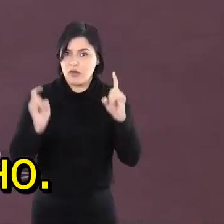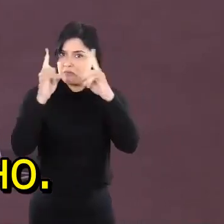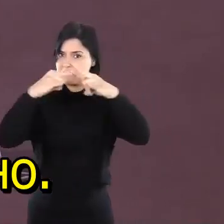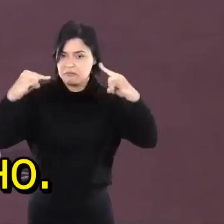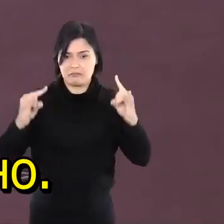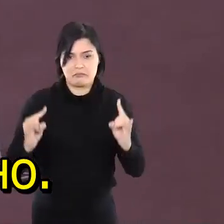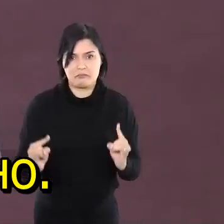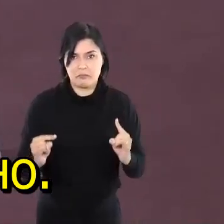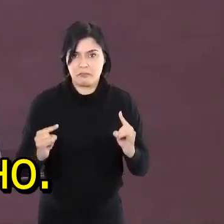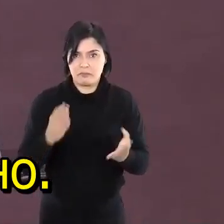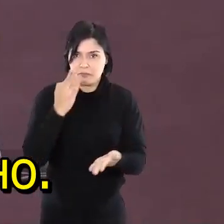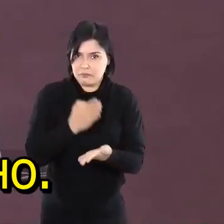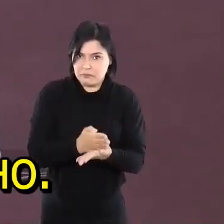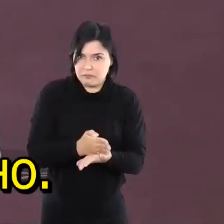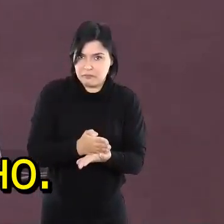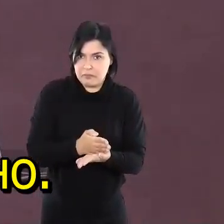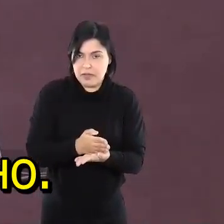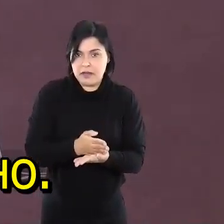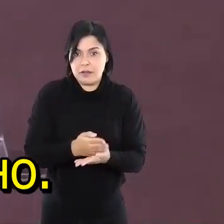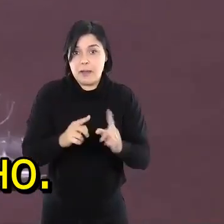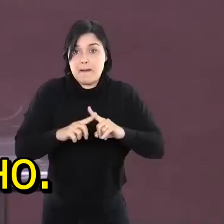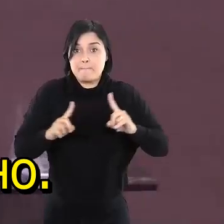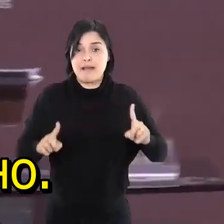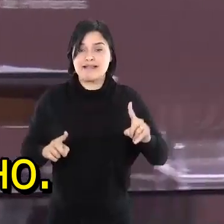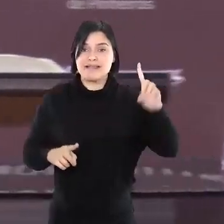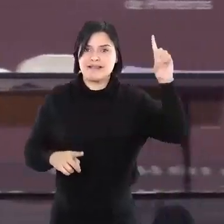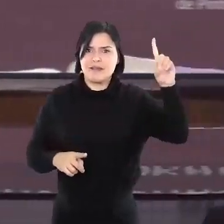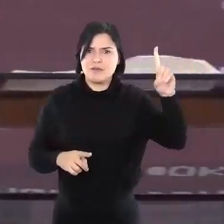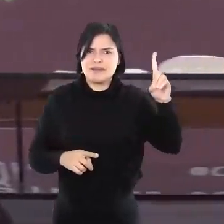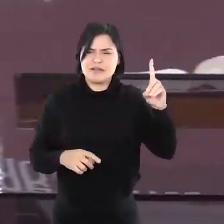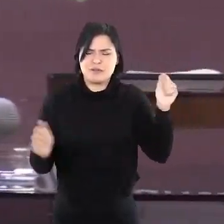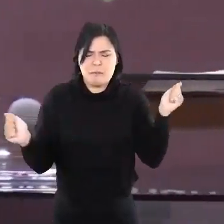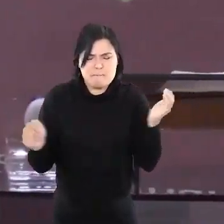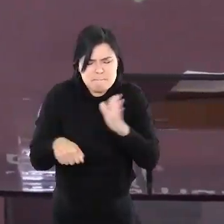Deus resolve então habitar pessoalmente.